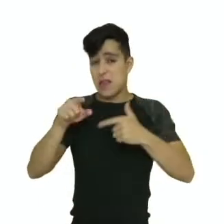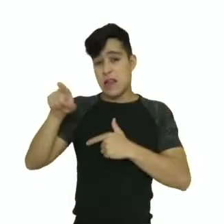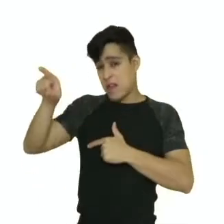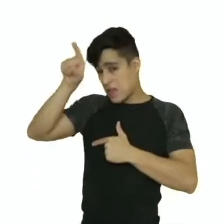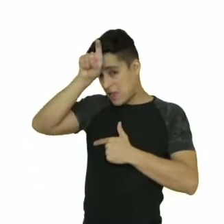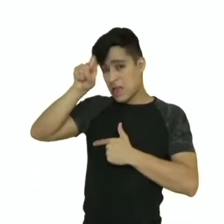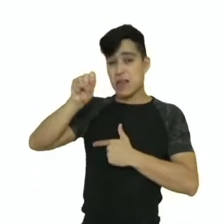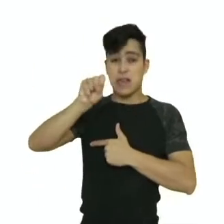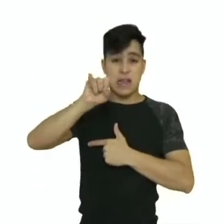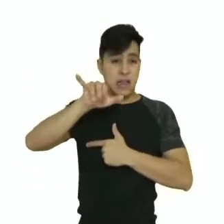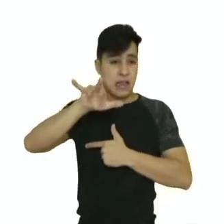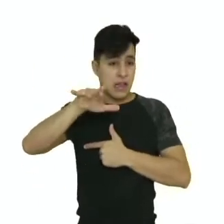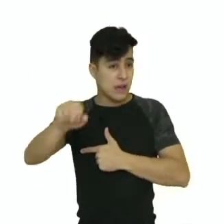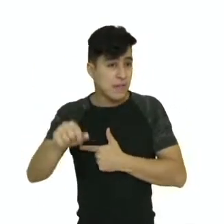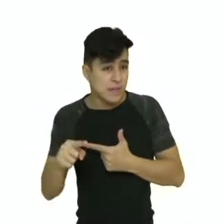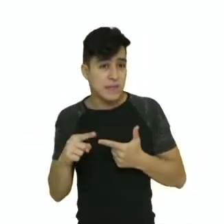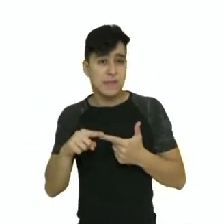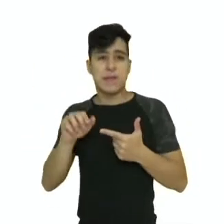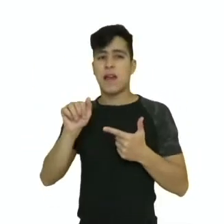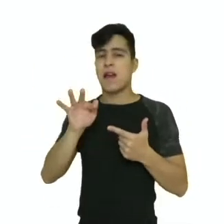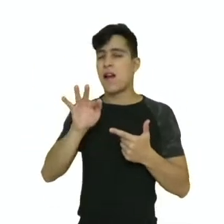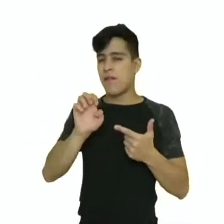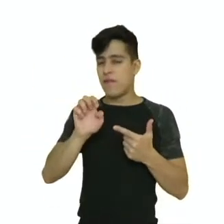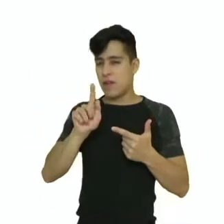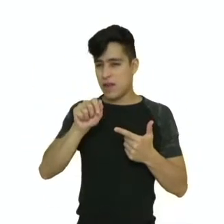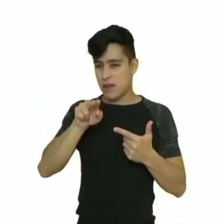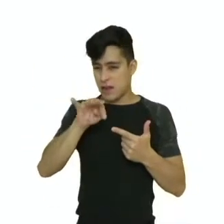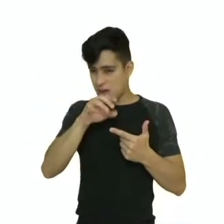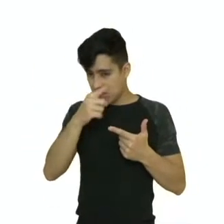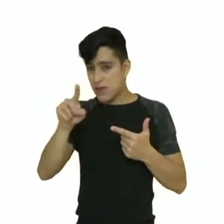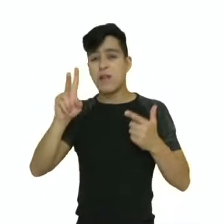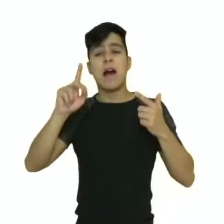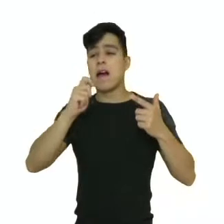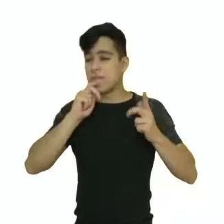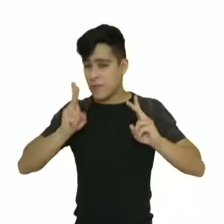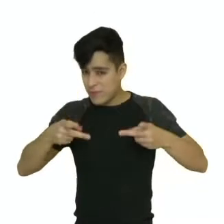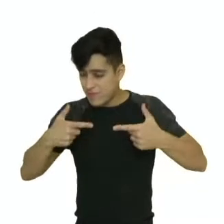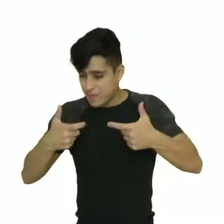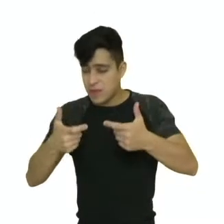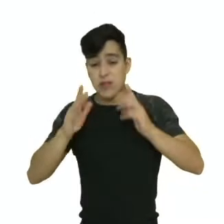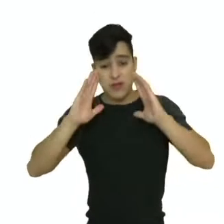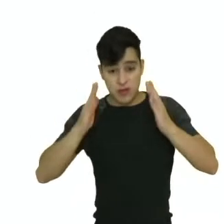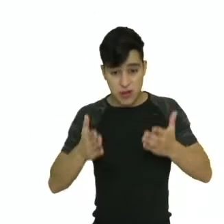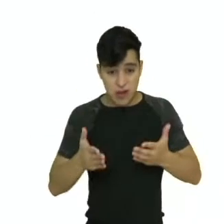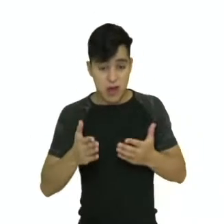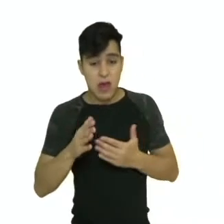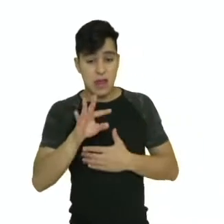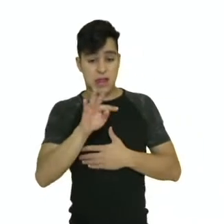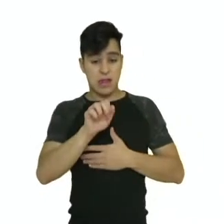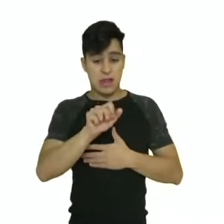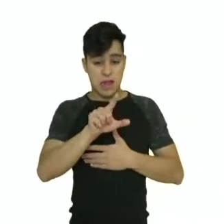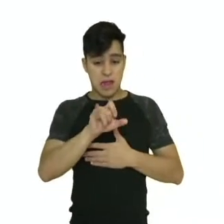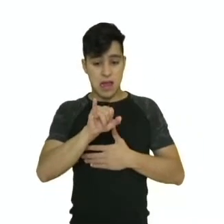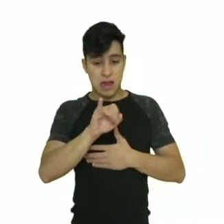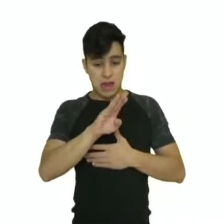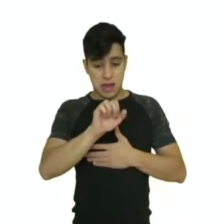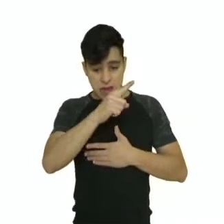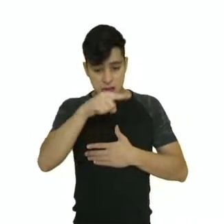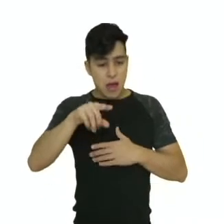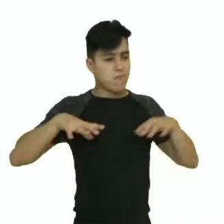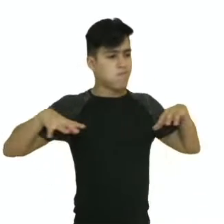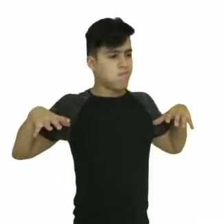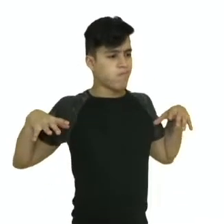está acontecendo. No Afeganistão, recentemente o Talibã tomou conta do país novamente, e o